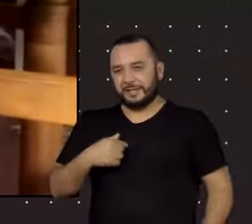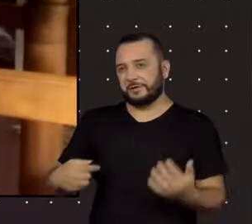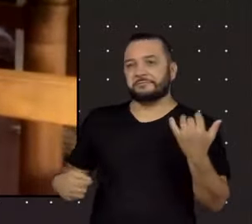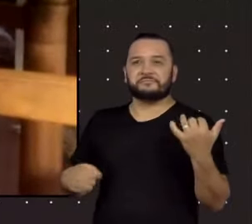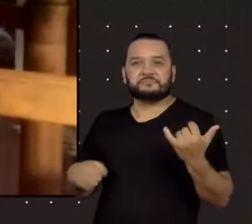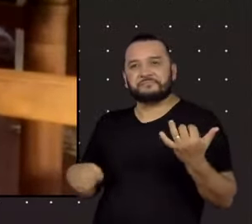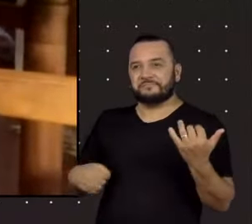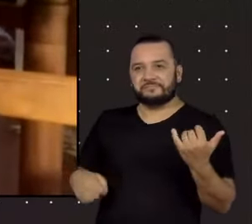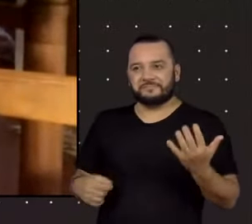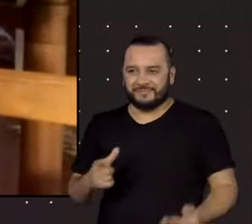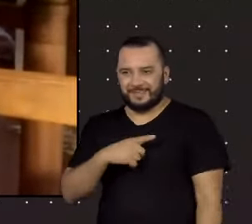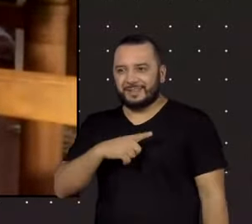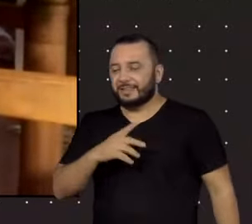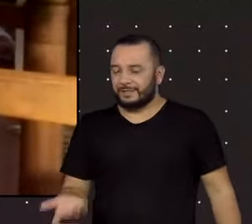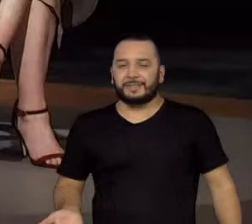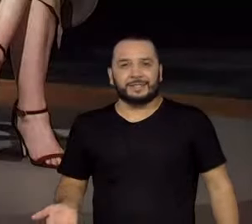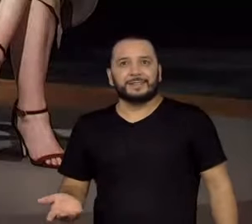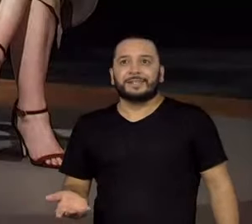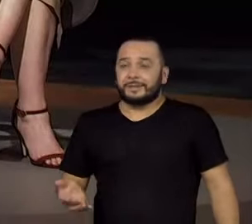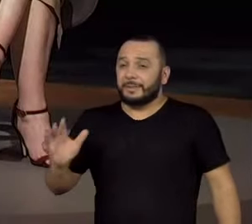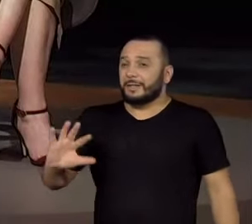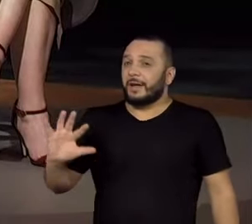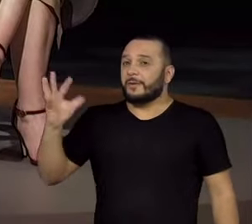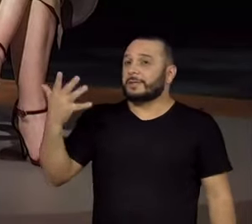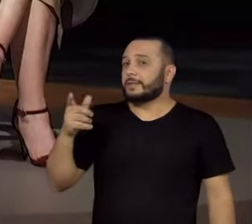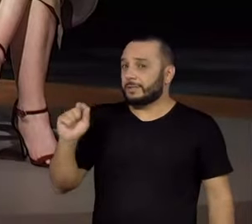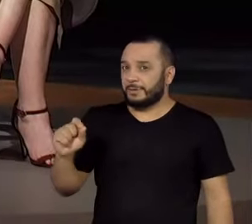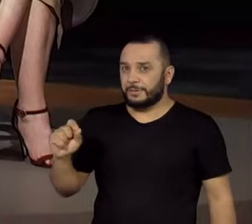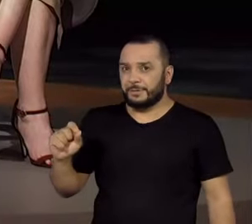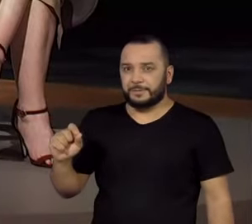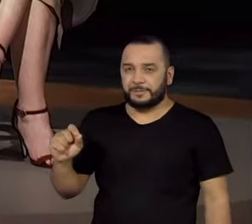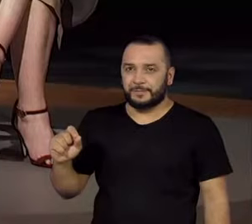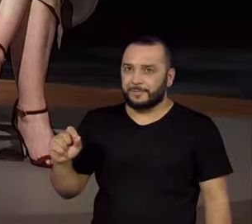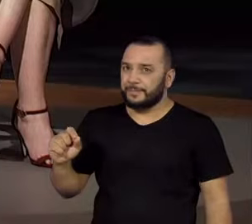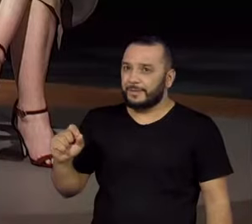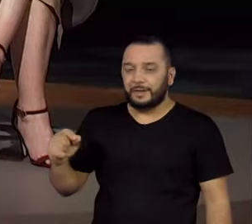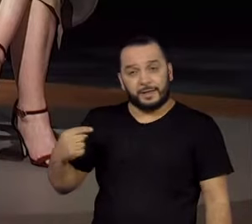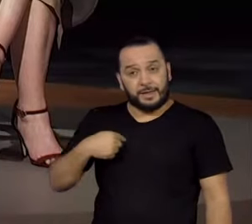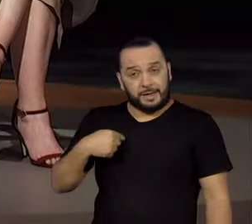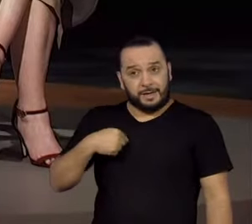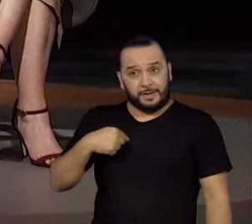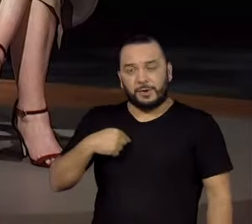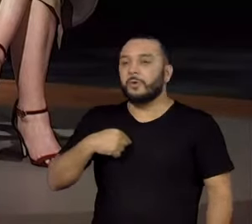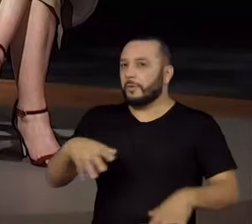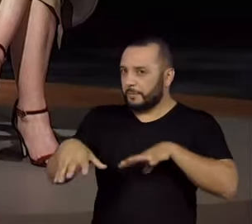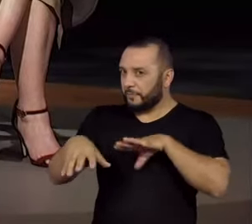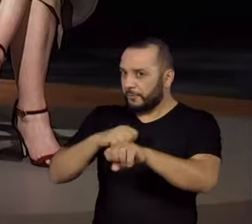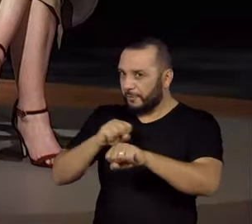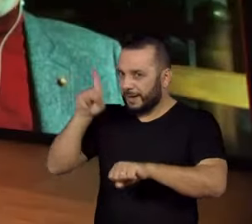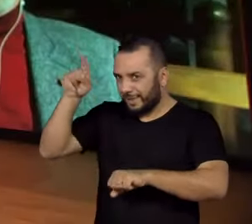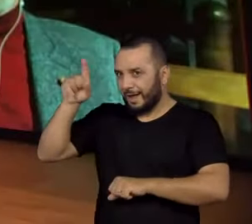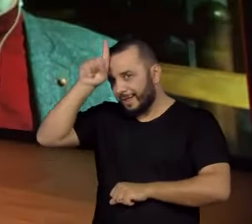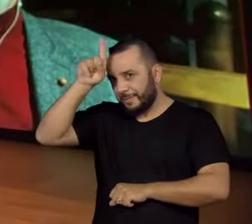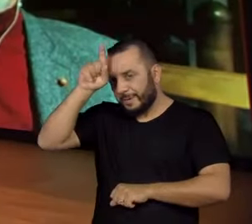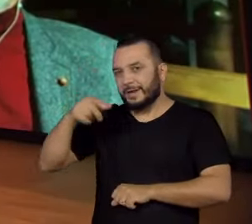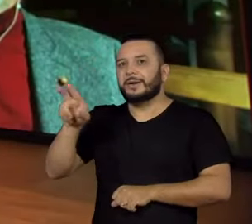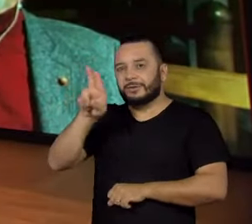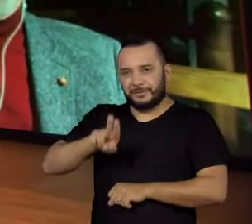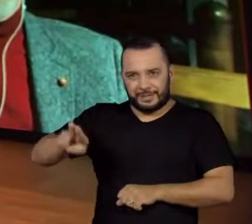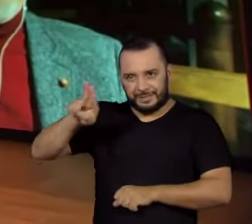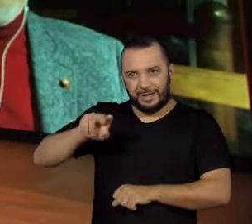tal. Mas aí um dia eu fiz quando eu voltei, eu me formei na Alemanha, na Universidade Livre